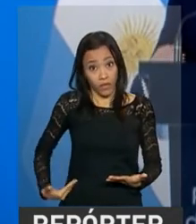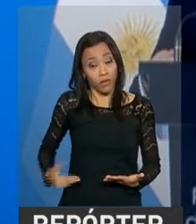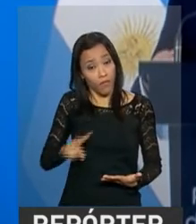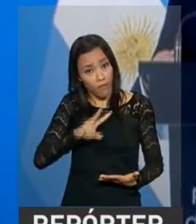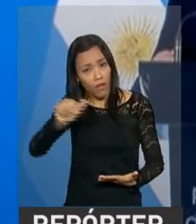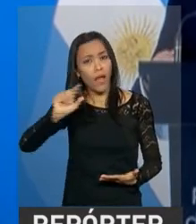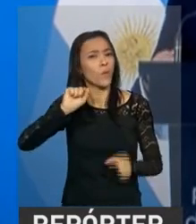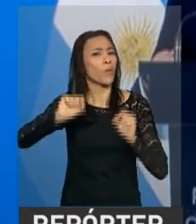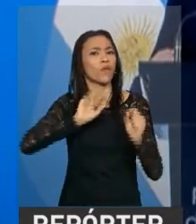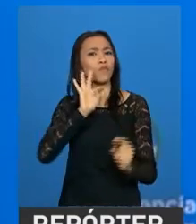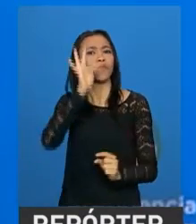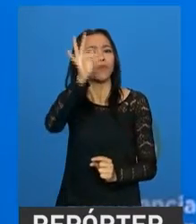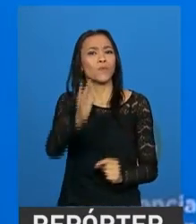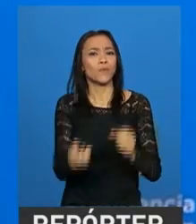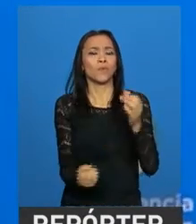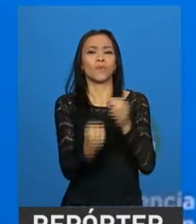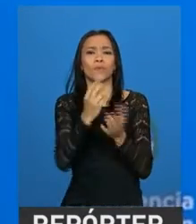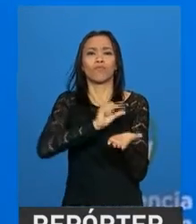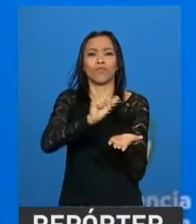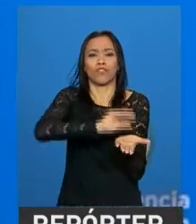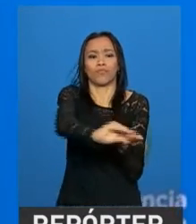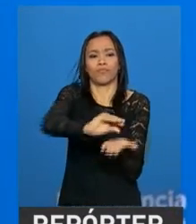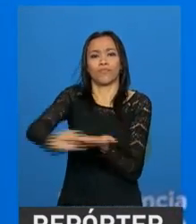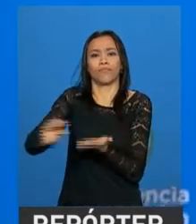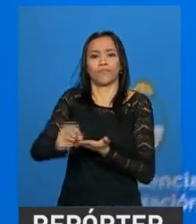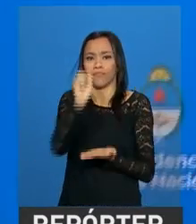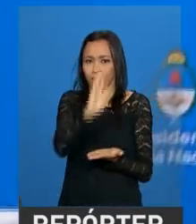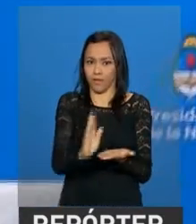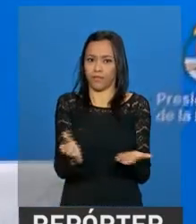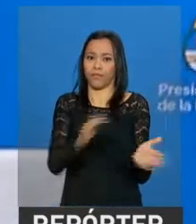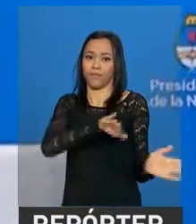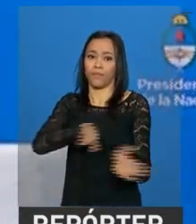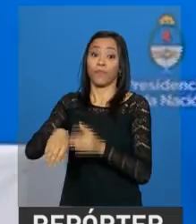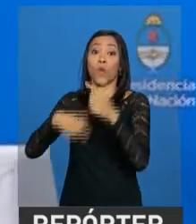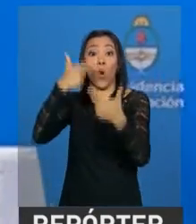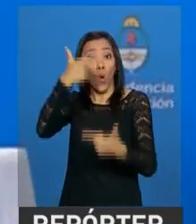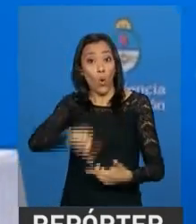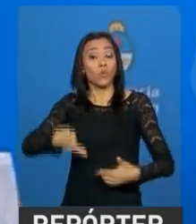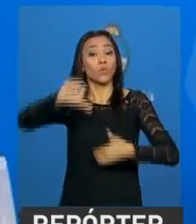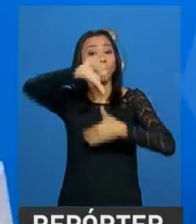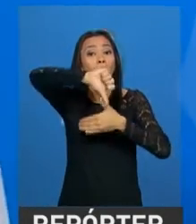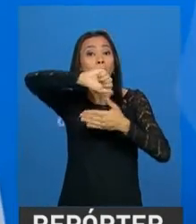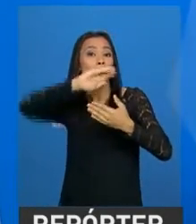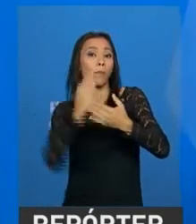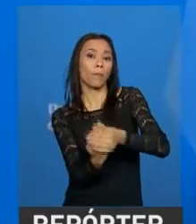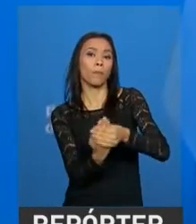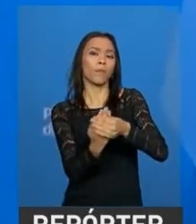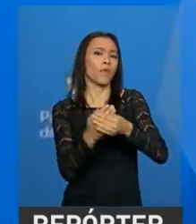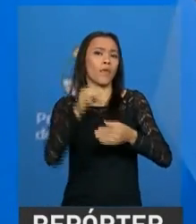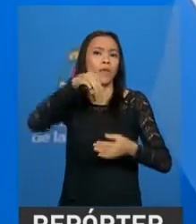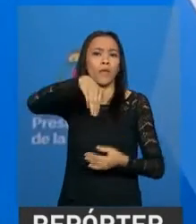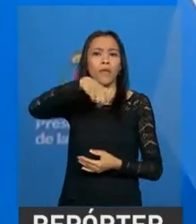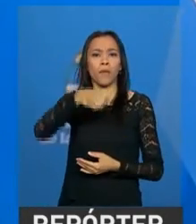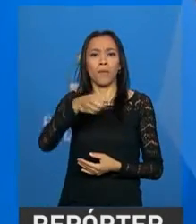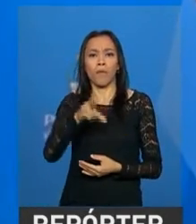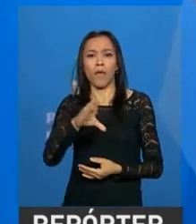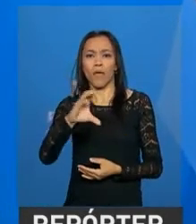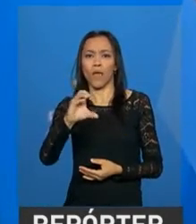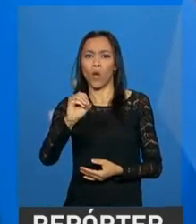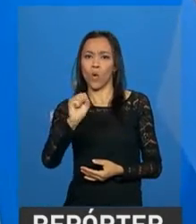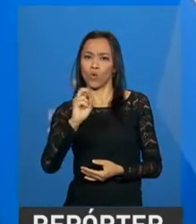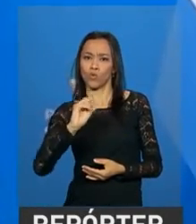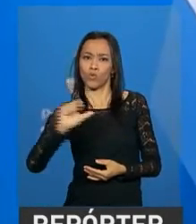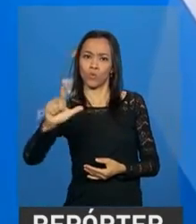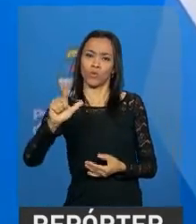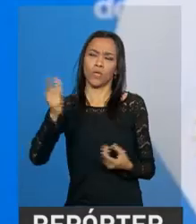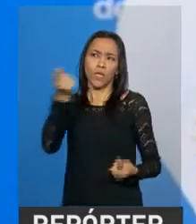trará investimentos. O fortalecimento do Mercosul também esteve na pauta do encontro. O bloco negocia um acordo comercial com a